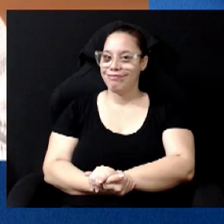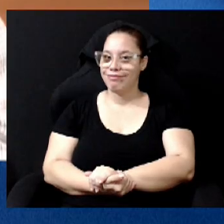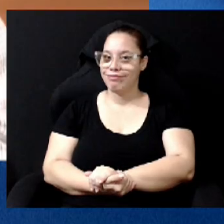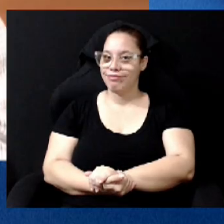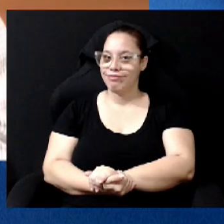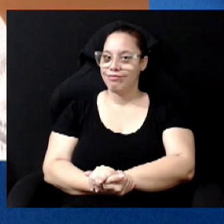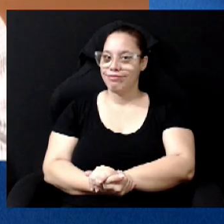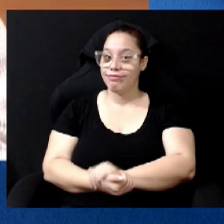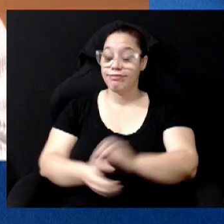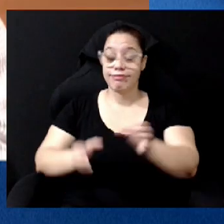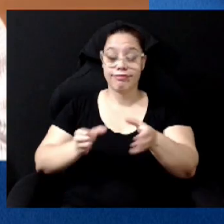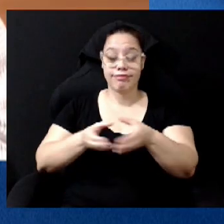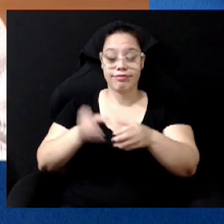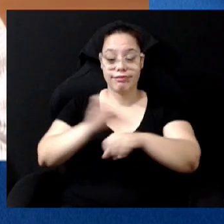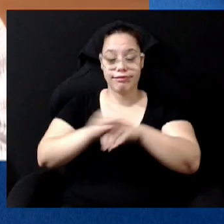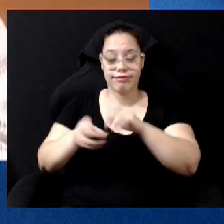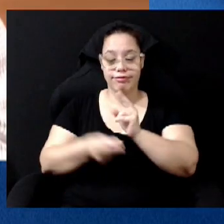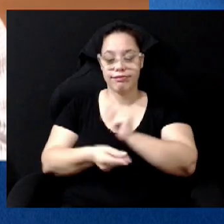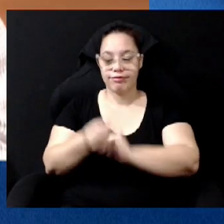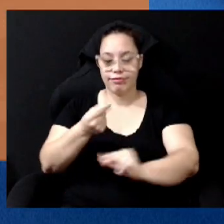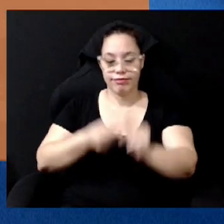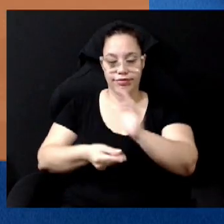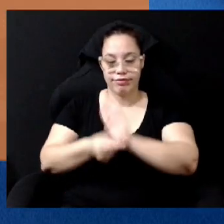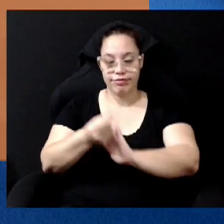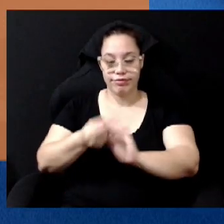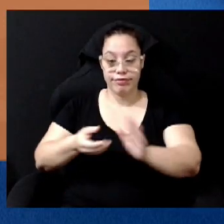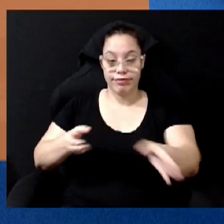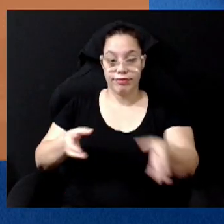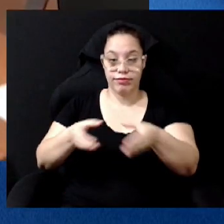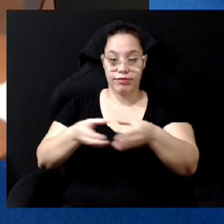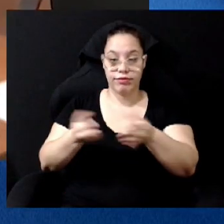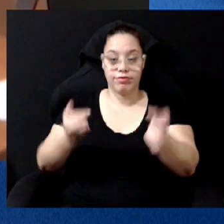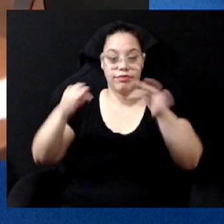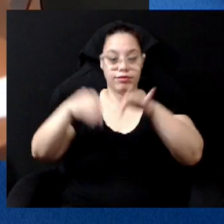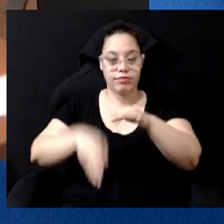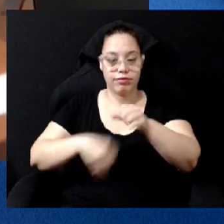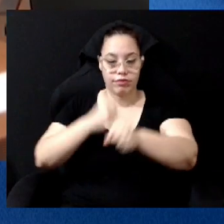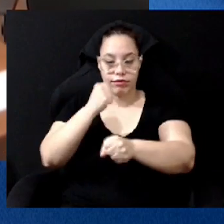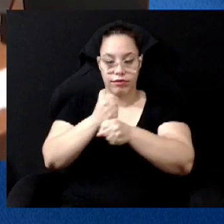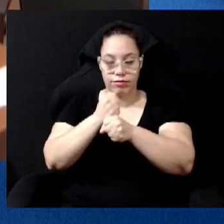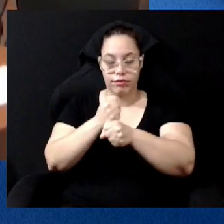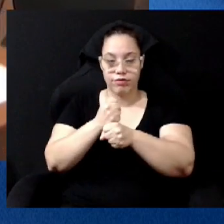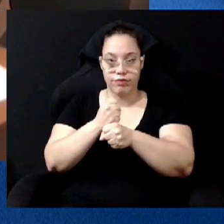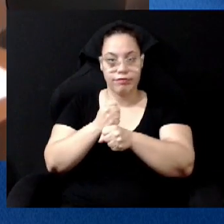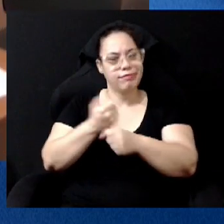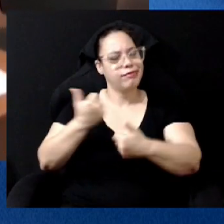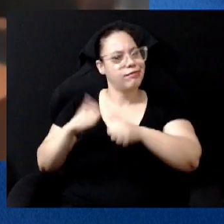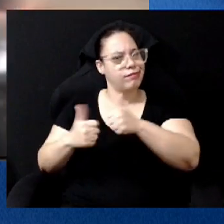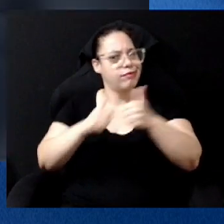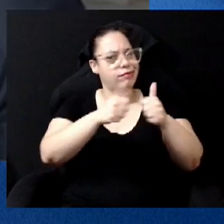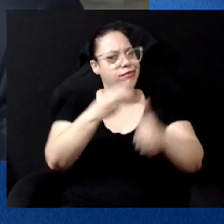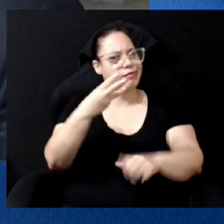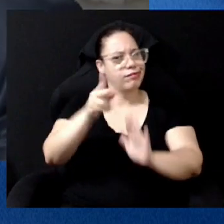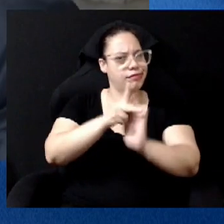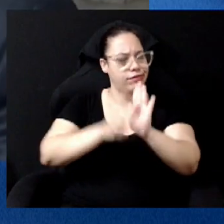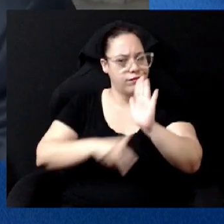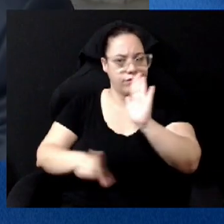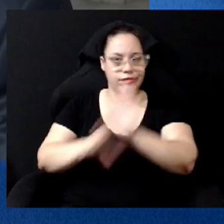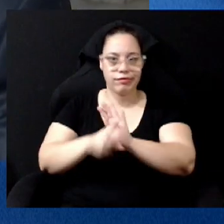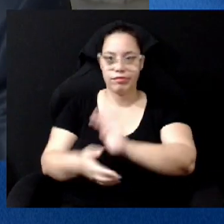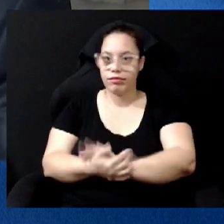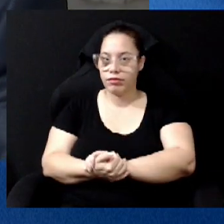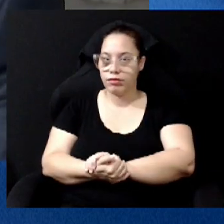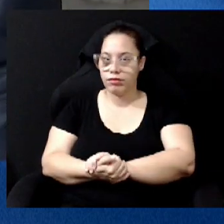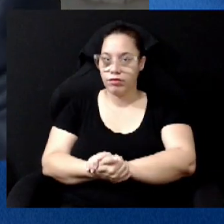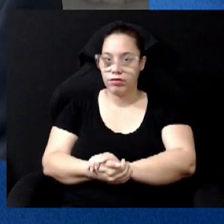Comissão de Finanças e Orçamento da Câmara se reúne pela última vez no ano e analisa 3 projetos de lei. Projeto